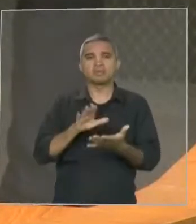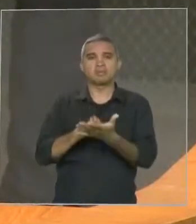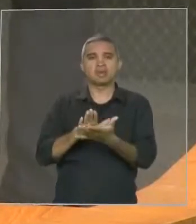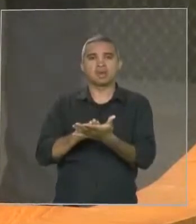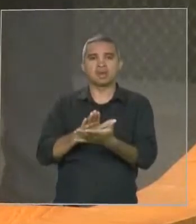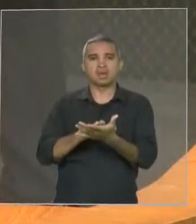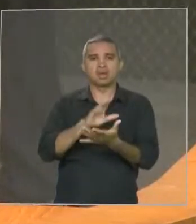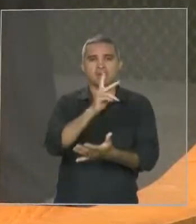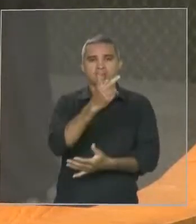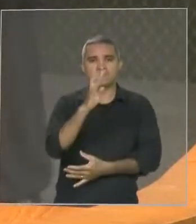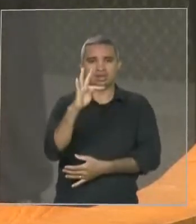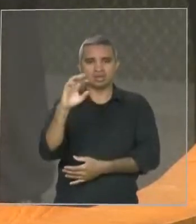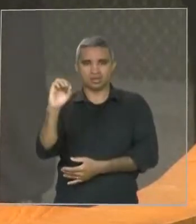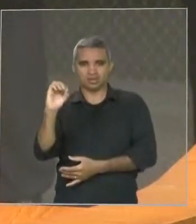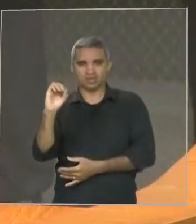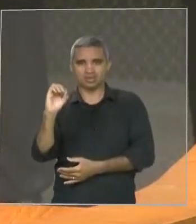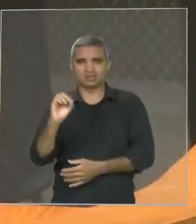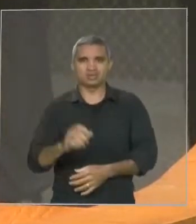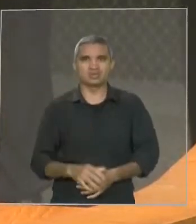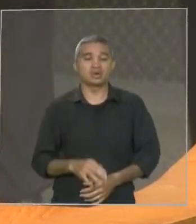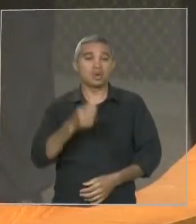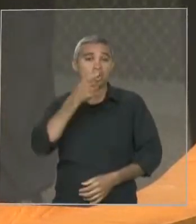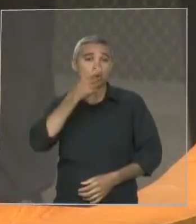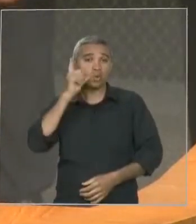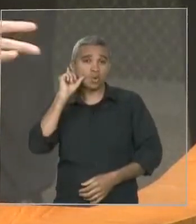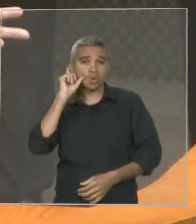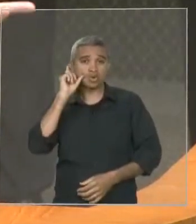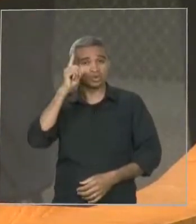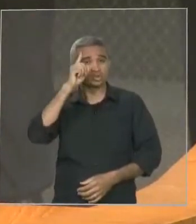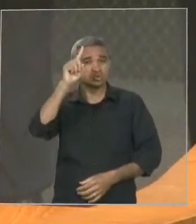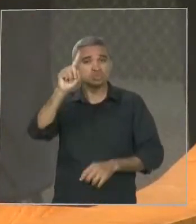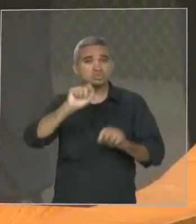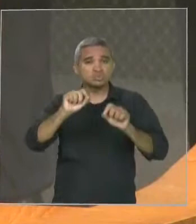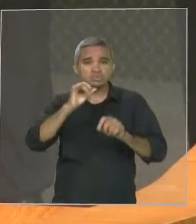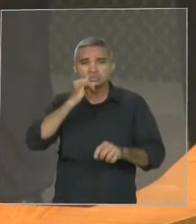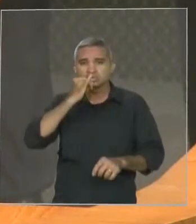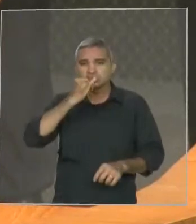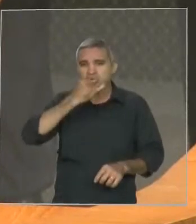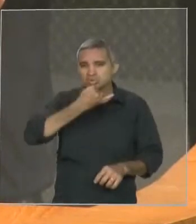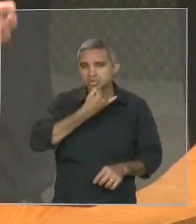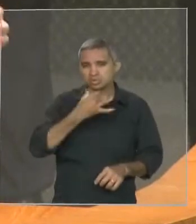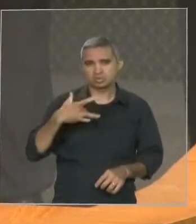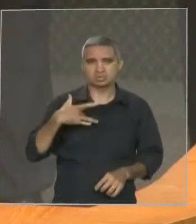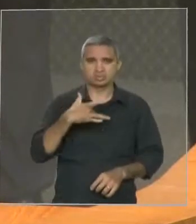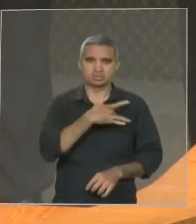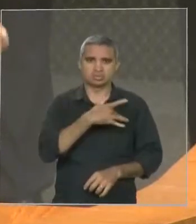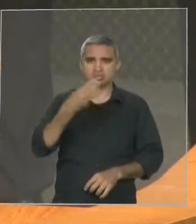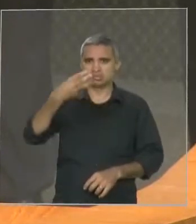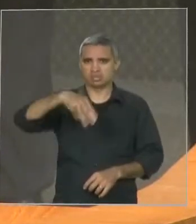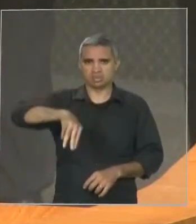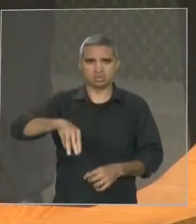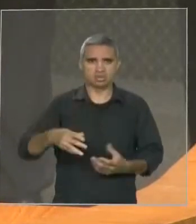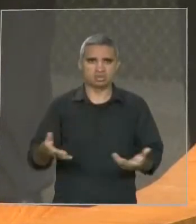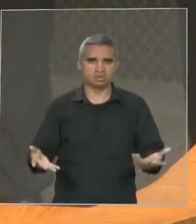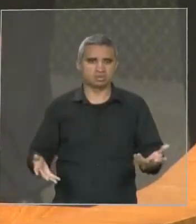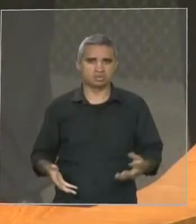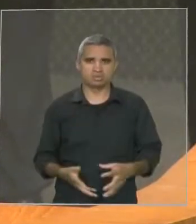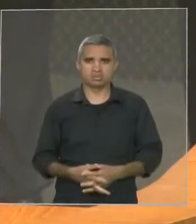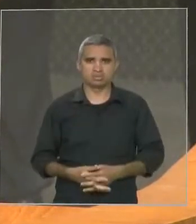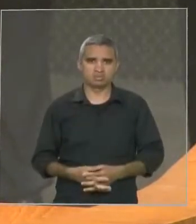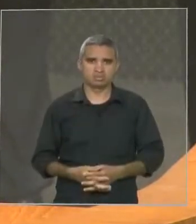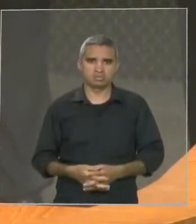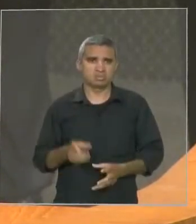do presidente Humberto. Ontem foi um dia infinitamente triste para a saúde do Maranhão. Aquilo é um assinte, aquilo